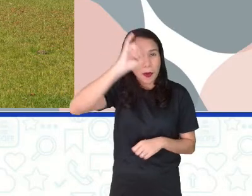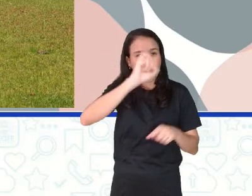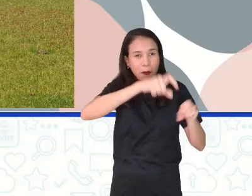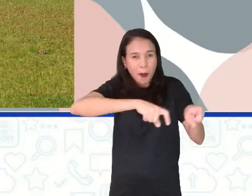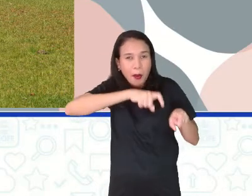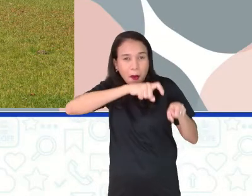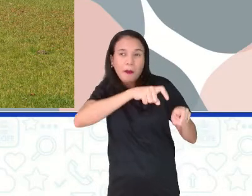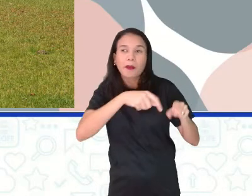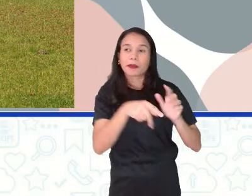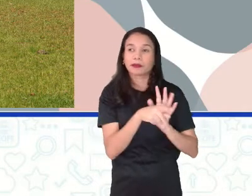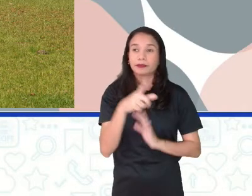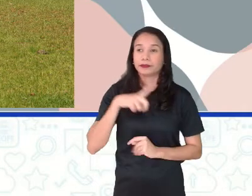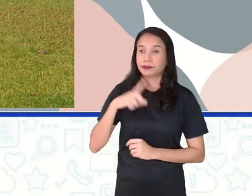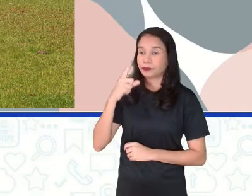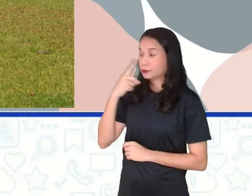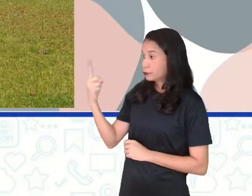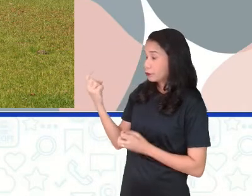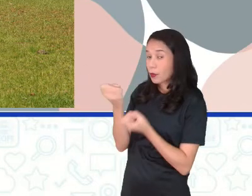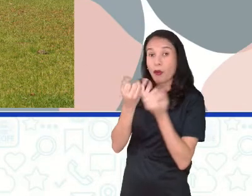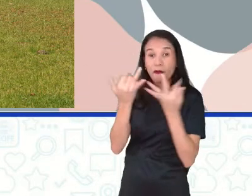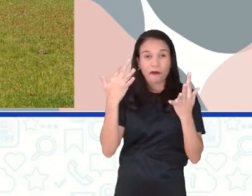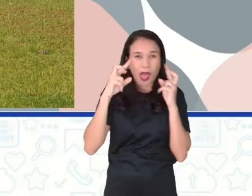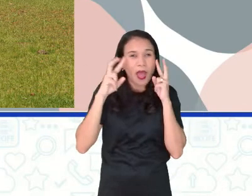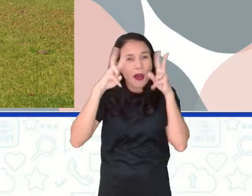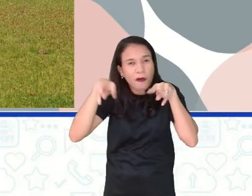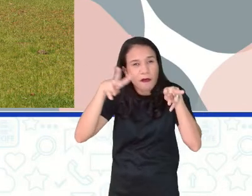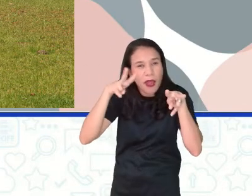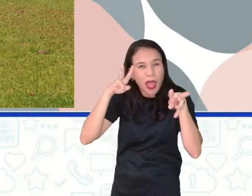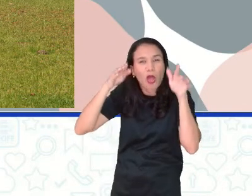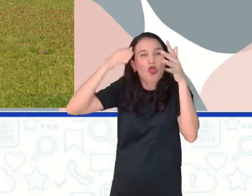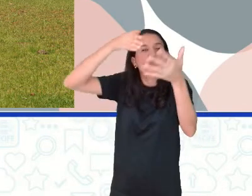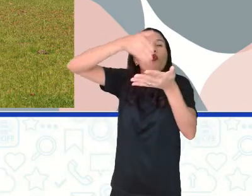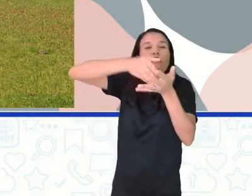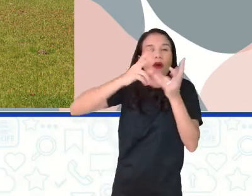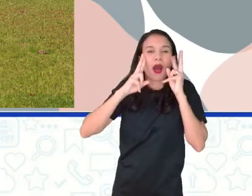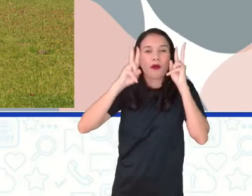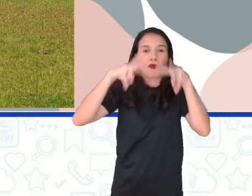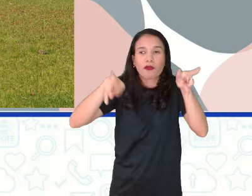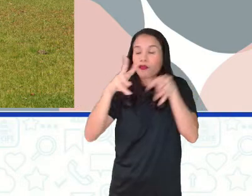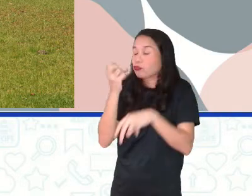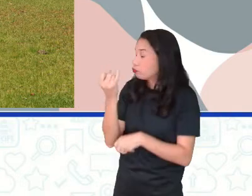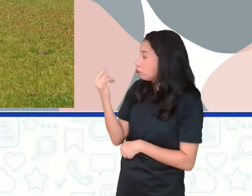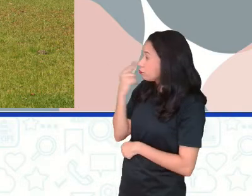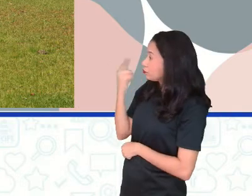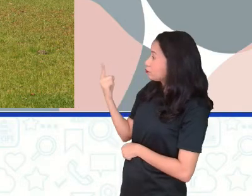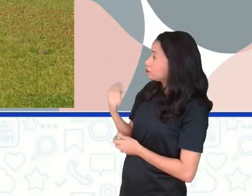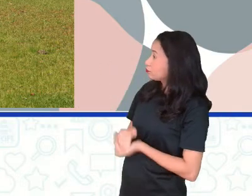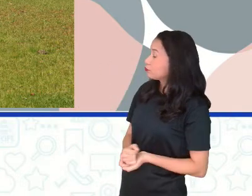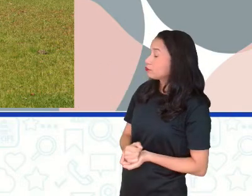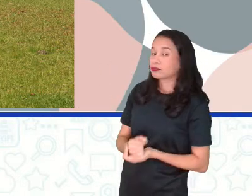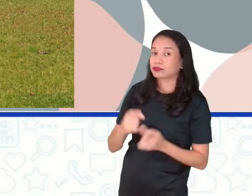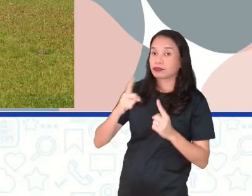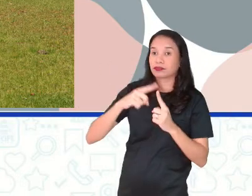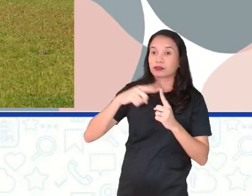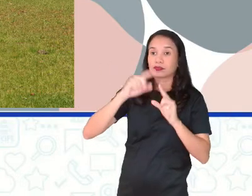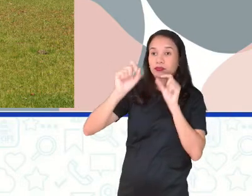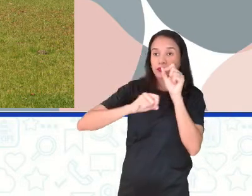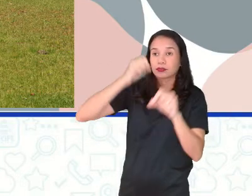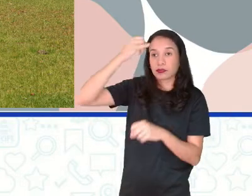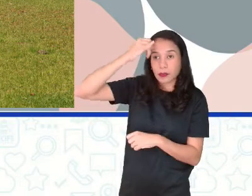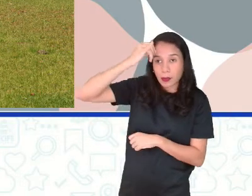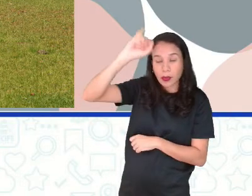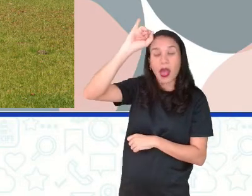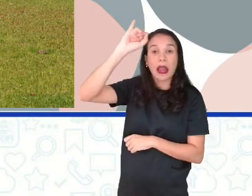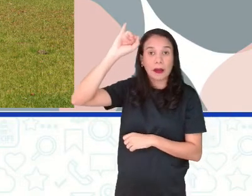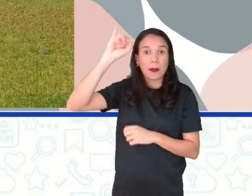ó. Aqui a gente tem ali ao fundo, do lado esquerdo, né, nós vamos ter aí algumas reses, né? Nós vamos